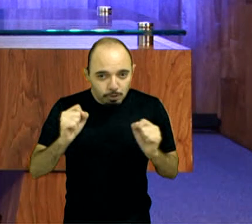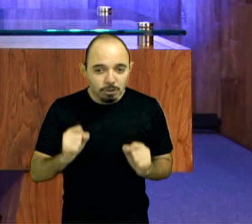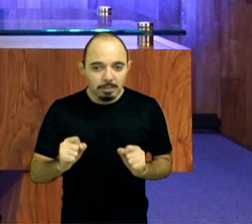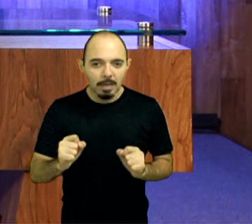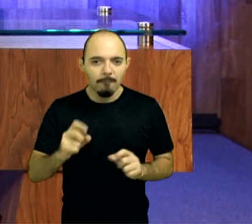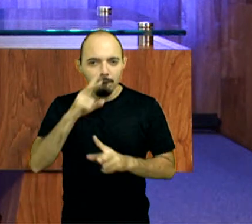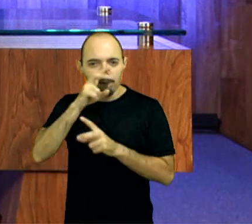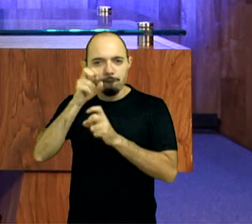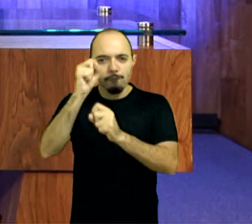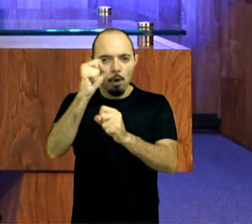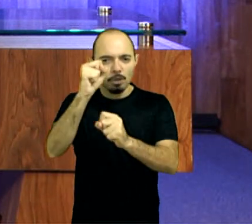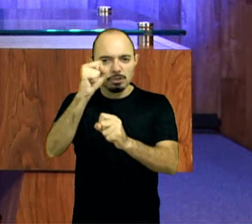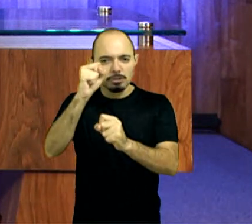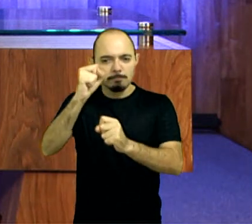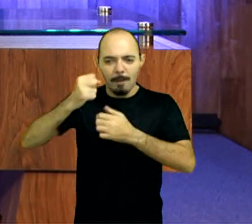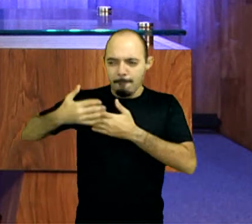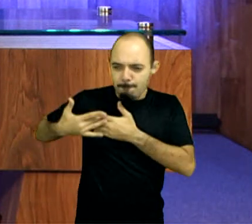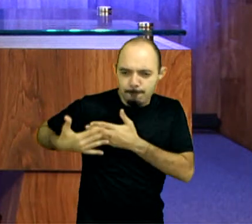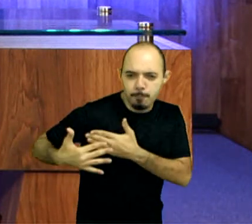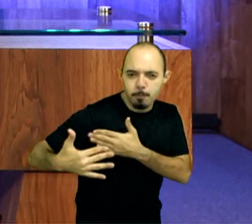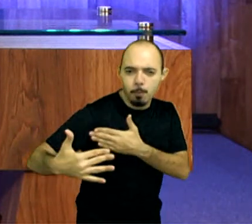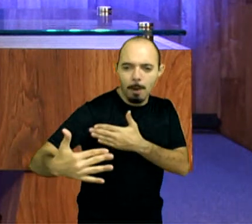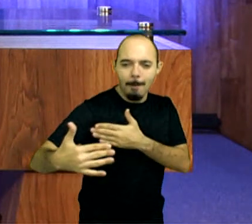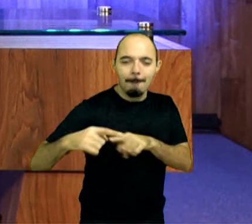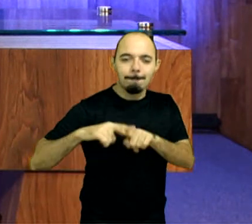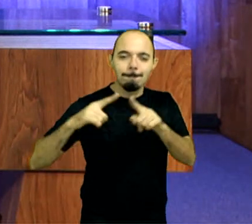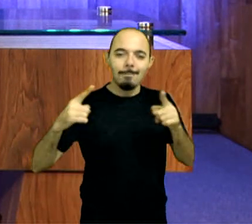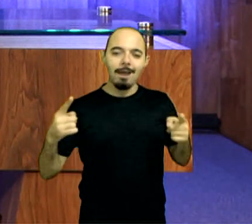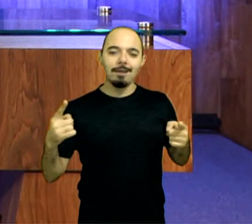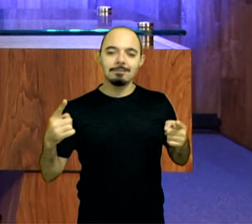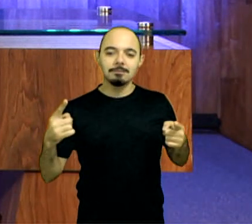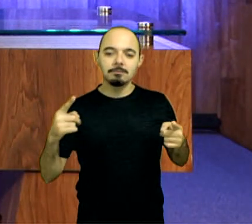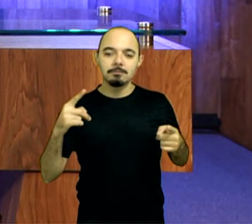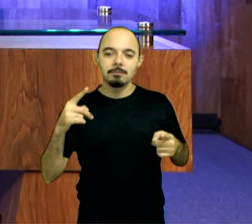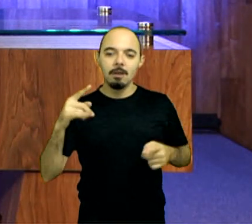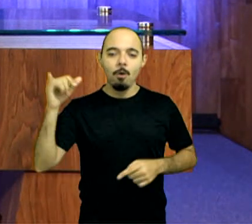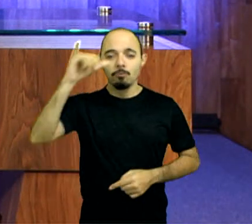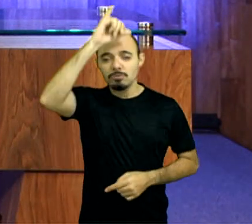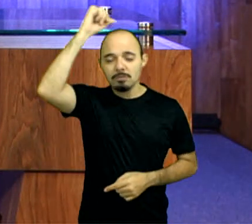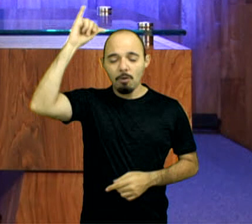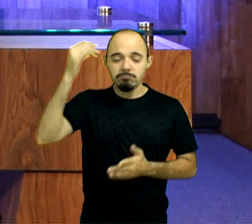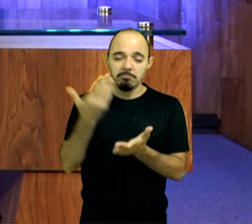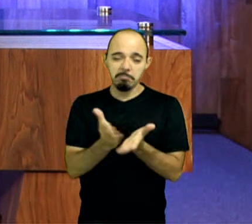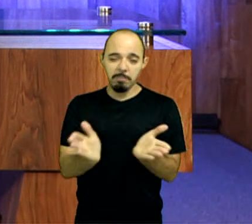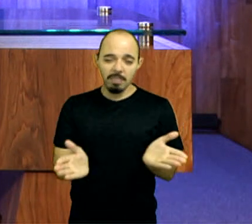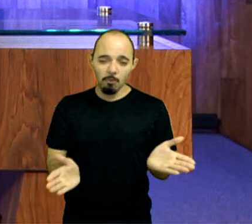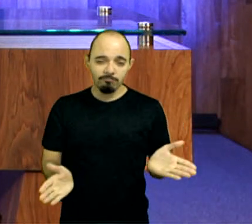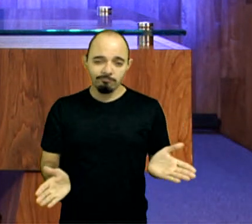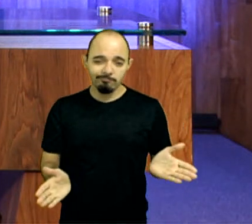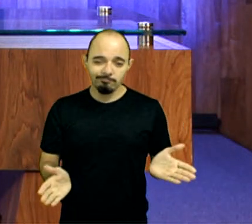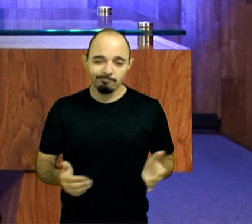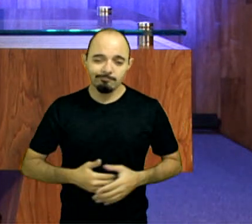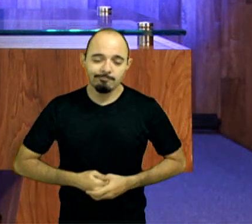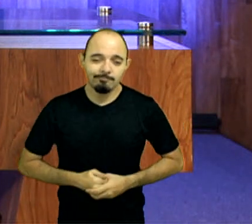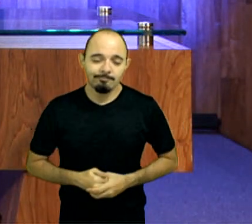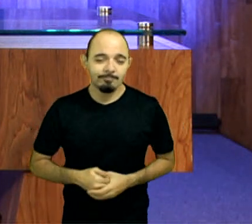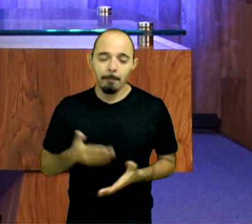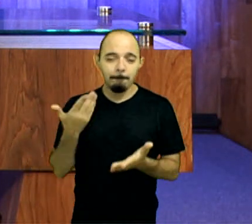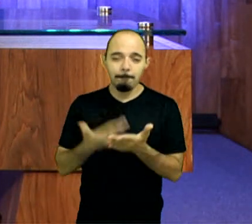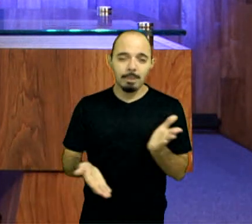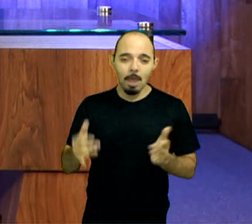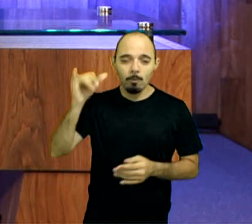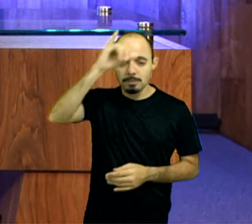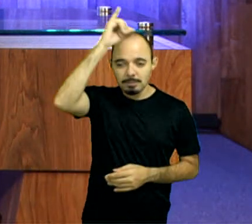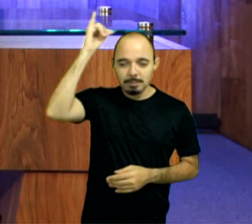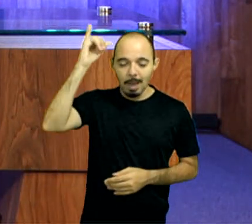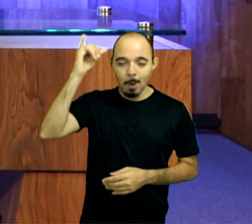força era fruto da sua unção. A unção de Deus. E ao invés